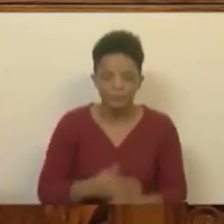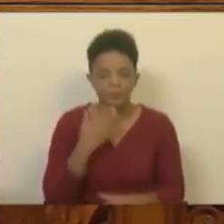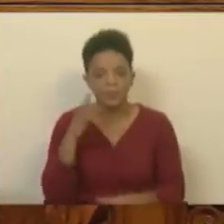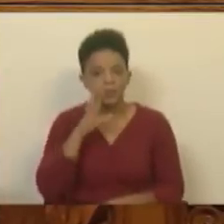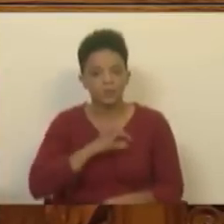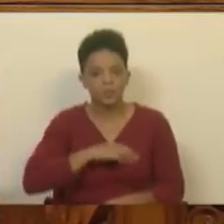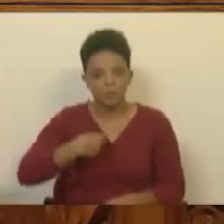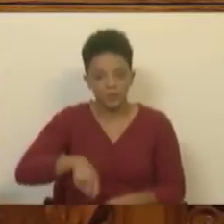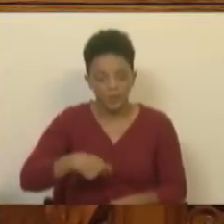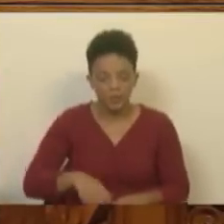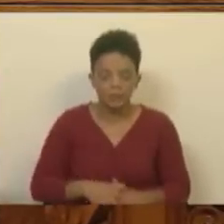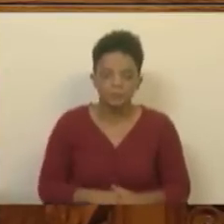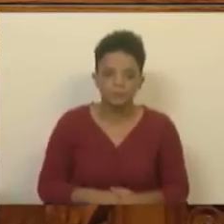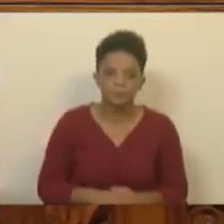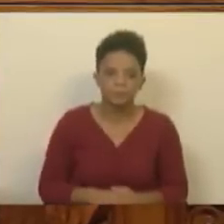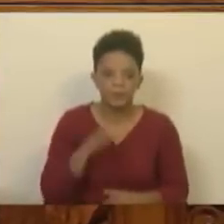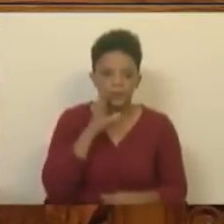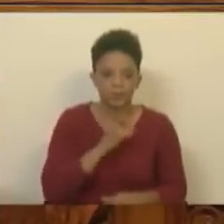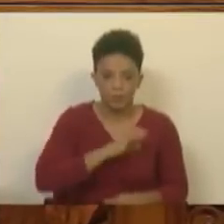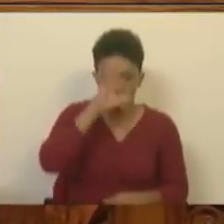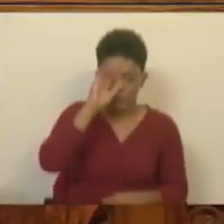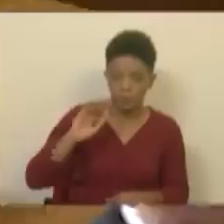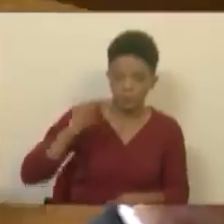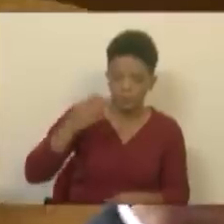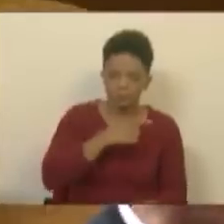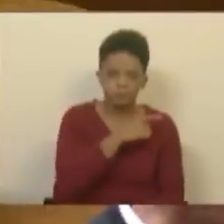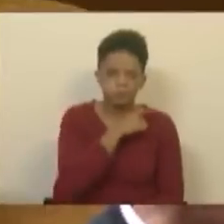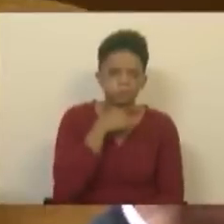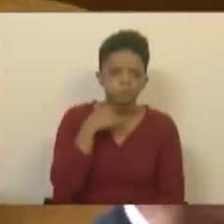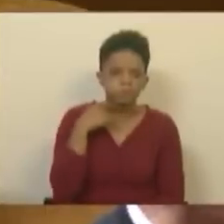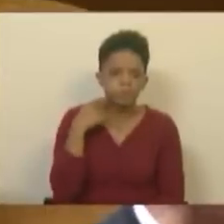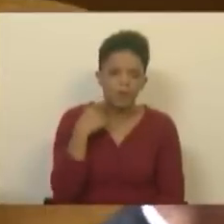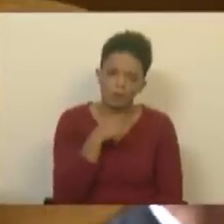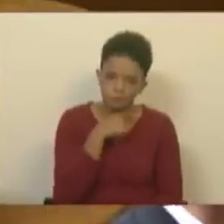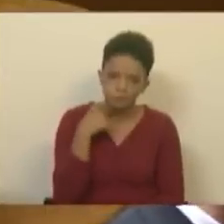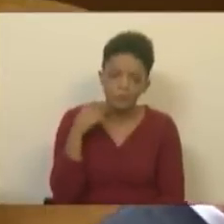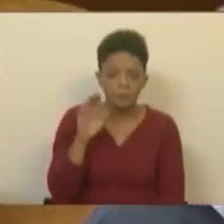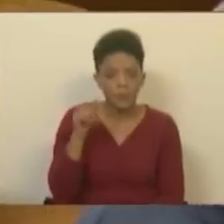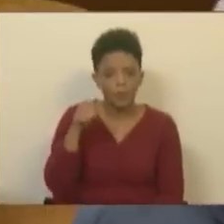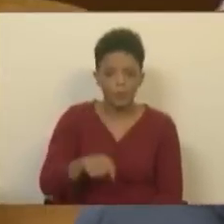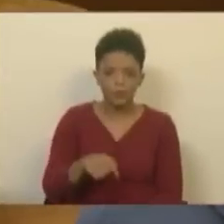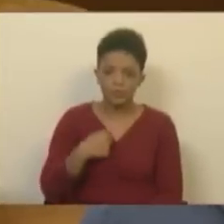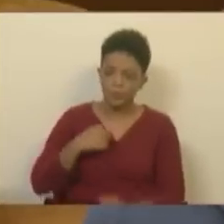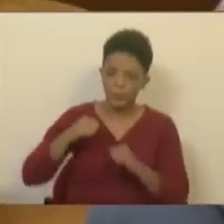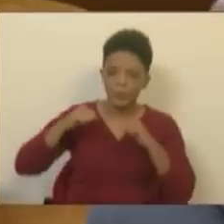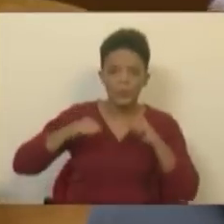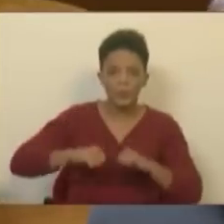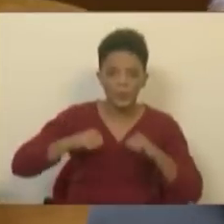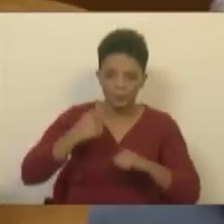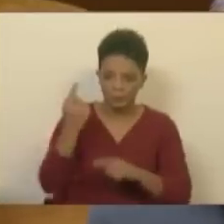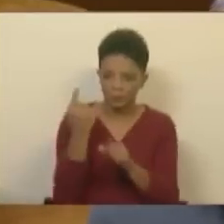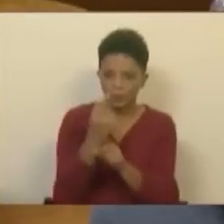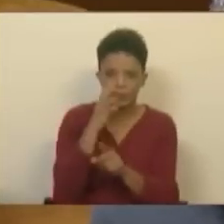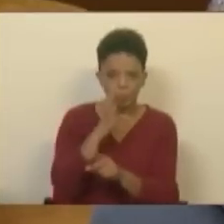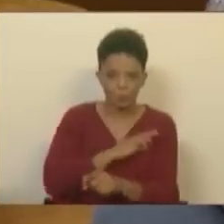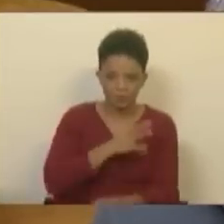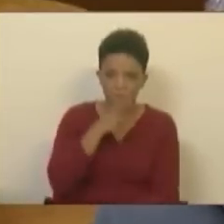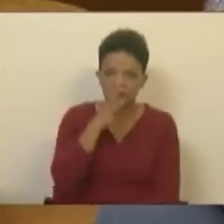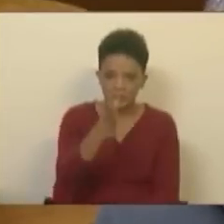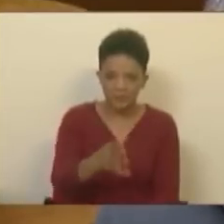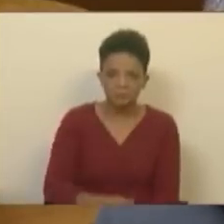obrigado senhor Ministro É raro É raro mas hoje estou de acordo com uma coisa que o senhor